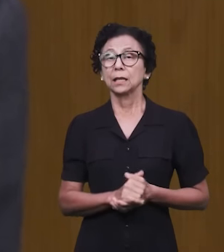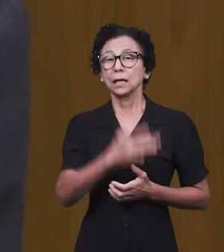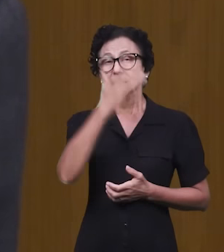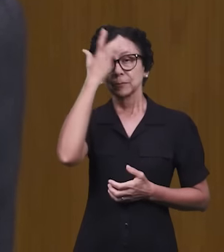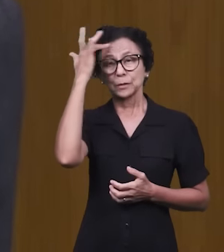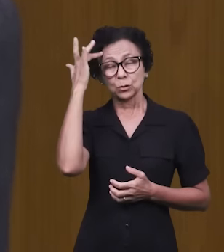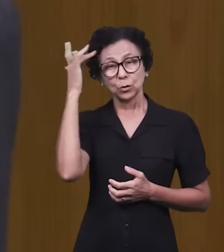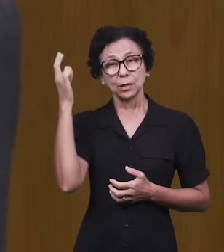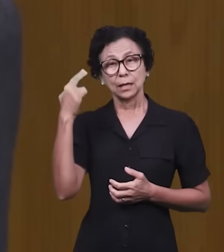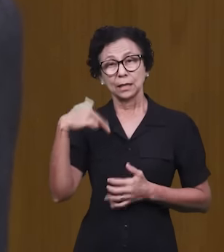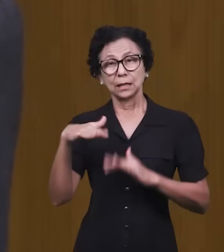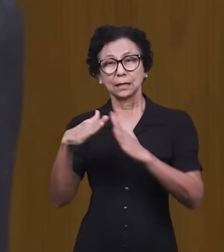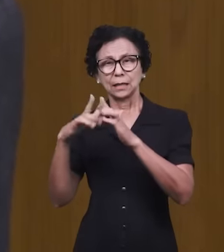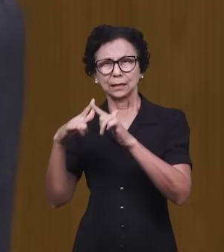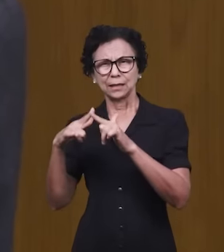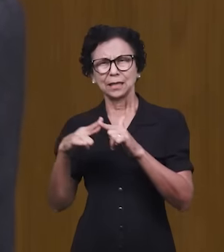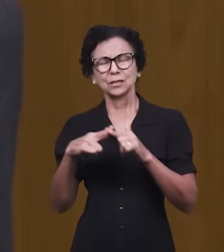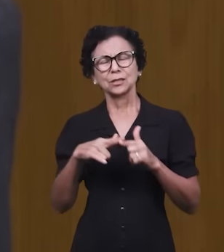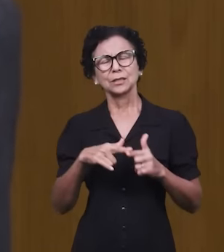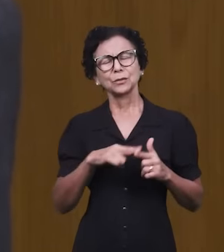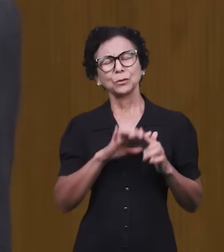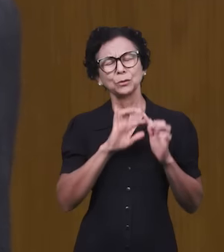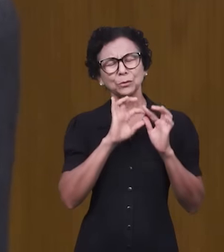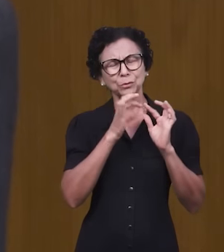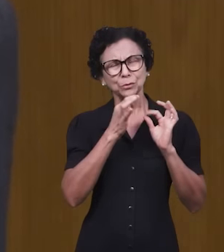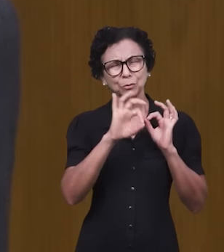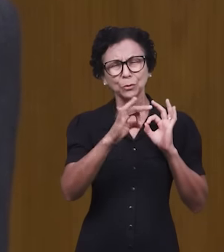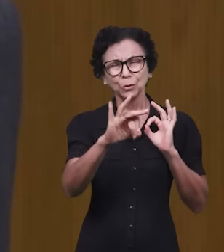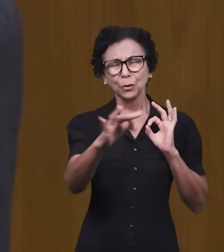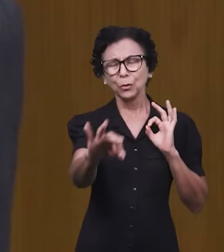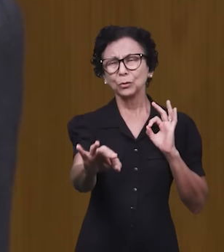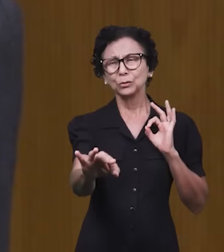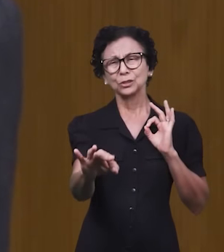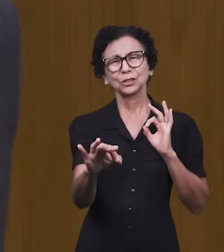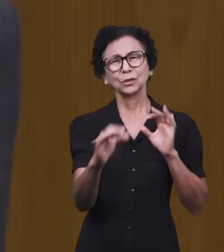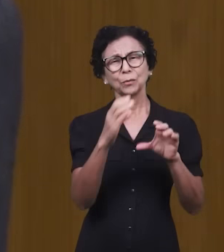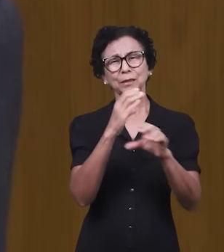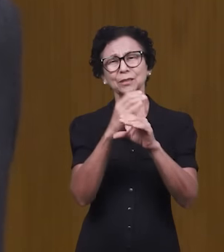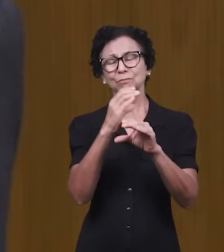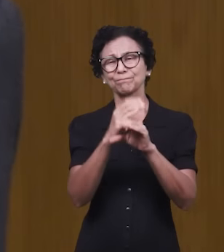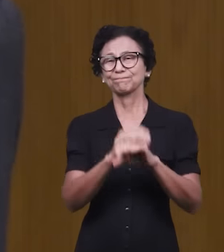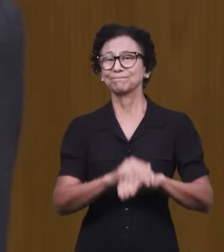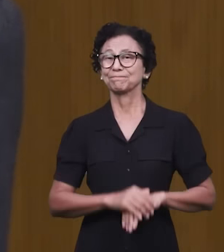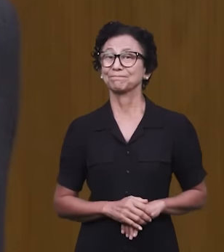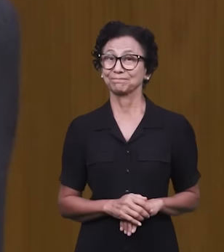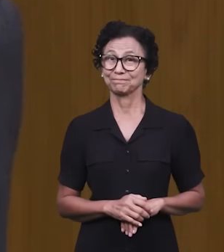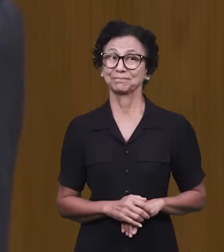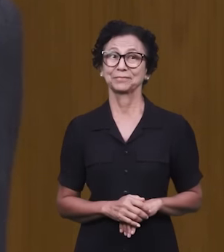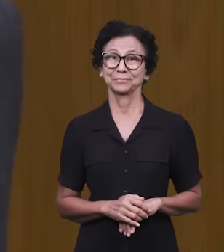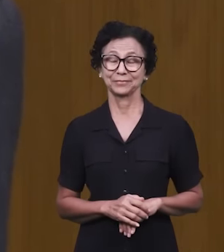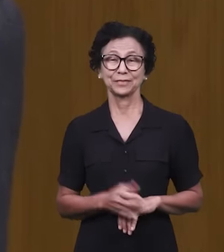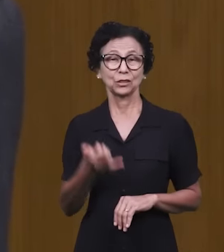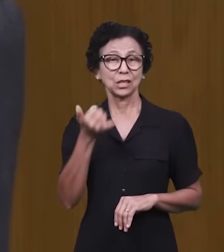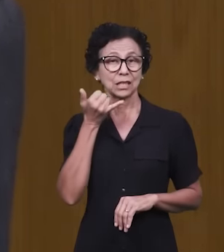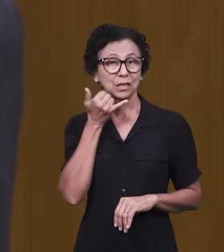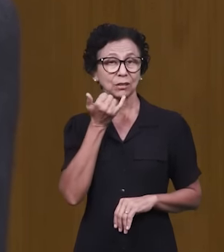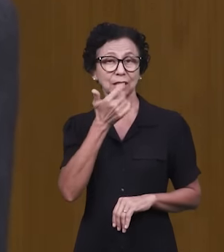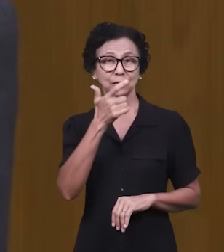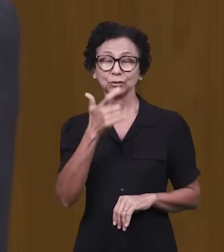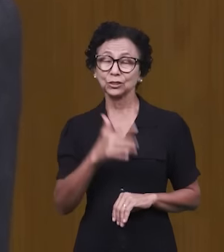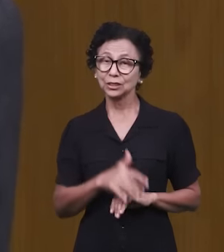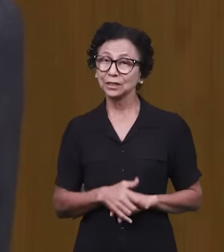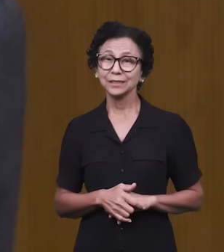às igrejas e não tinha meio de comunicação. E a nossa alma tem sede e fome. Então, o que